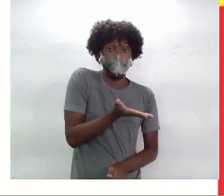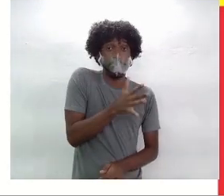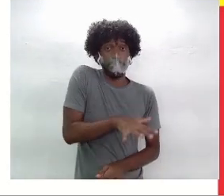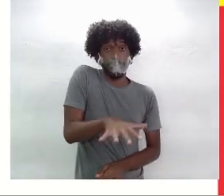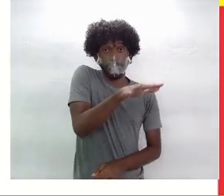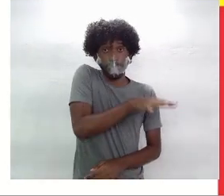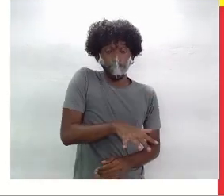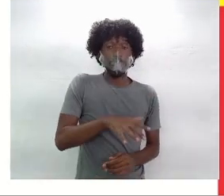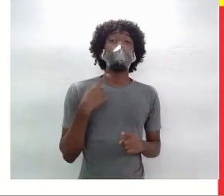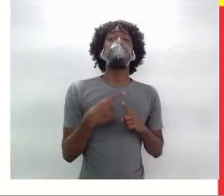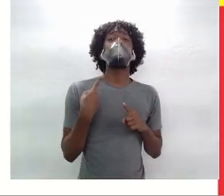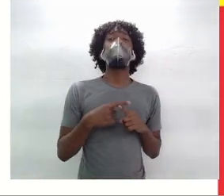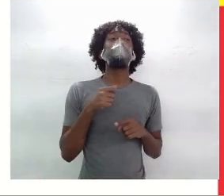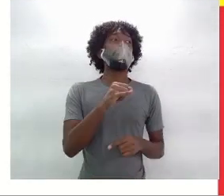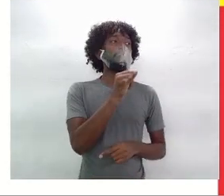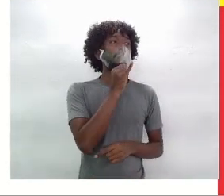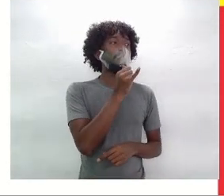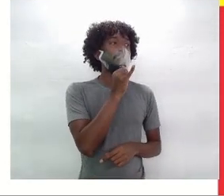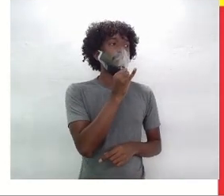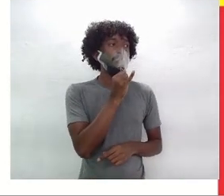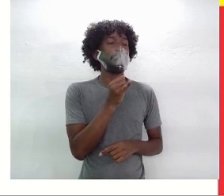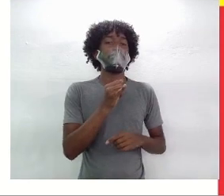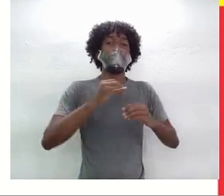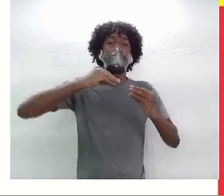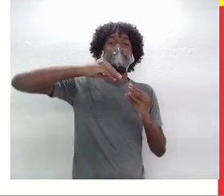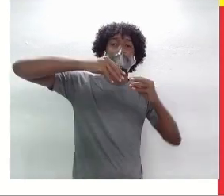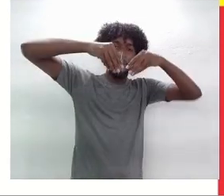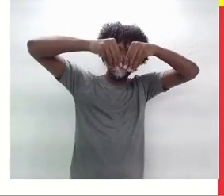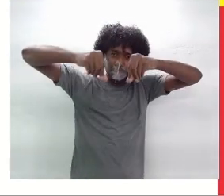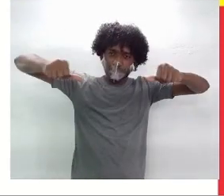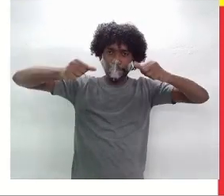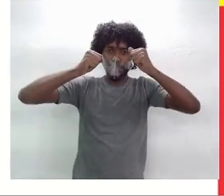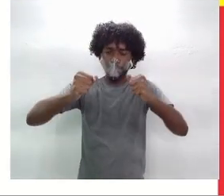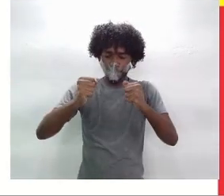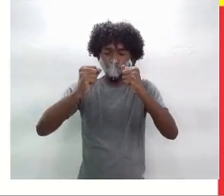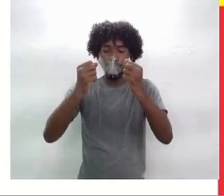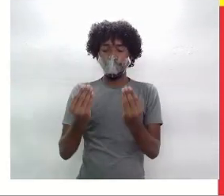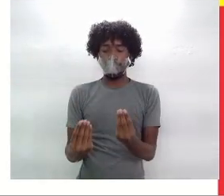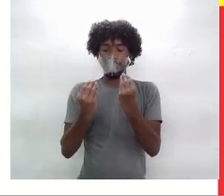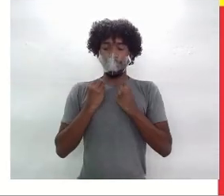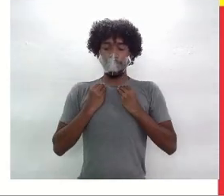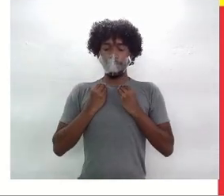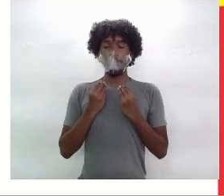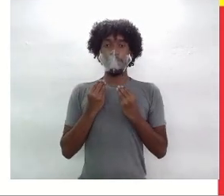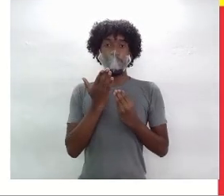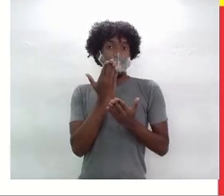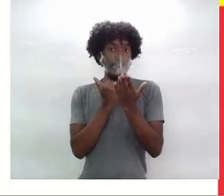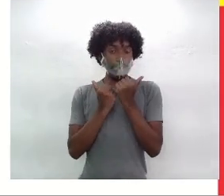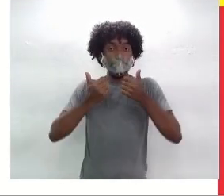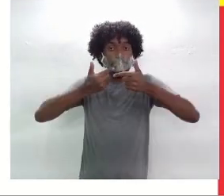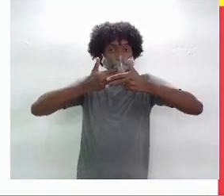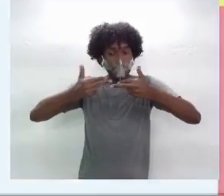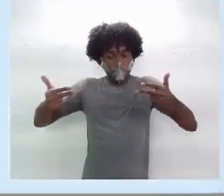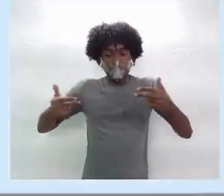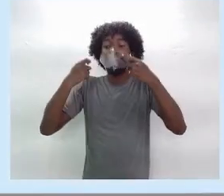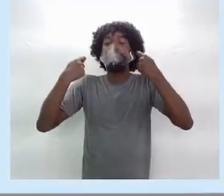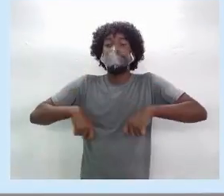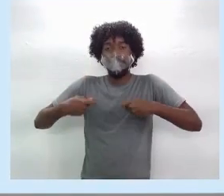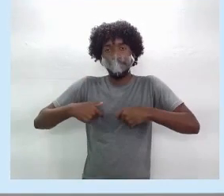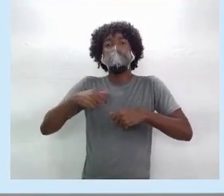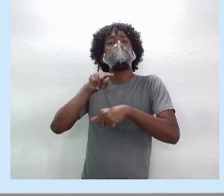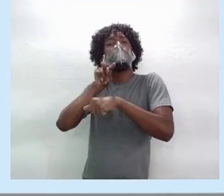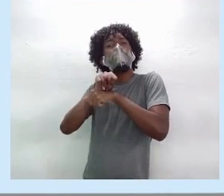seja, para que a terra ela possa produzir os alimentos, é necessário que